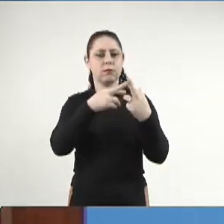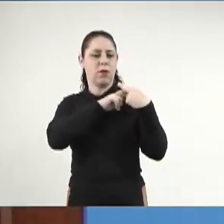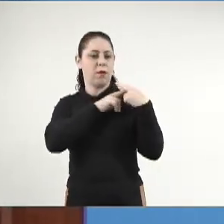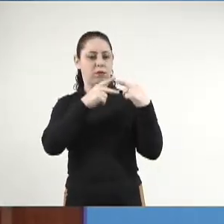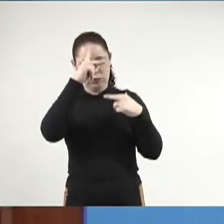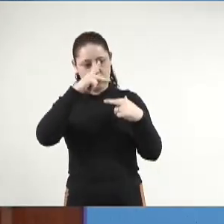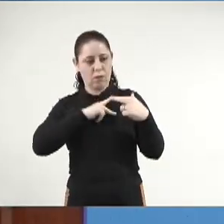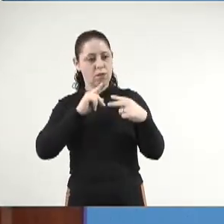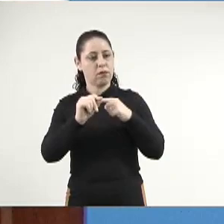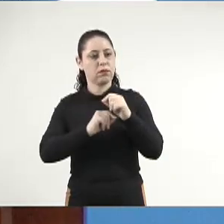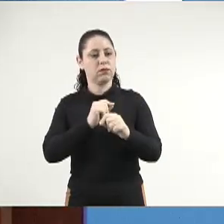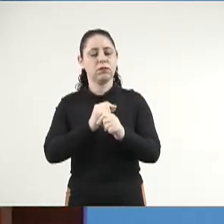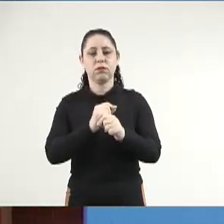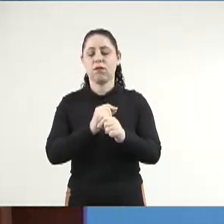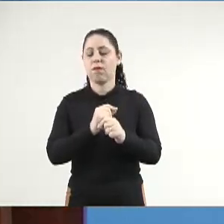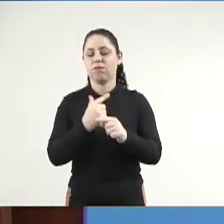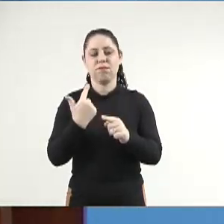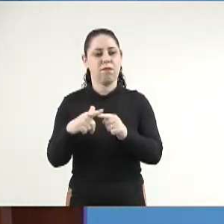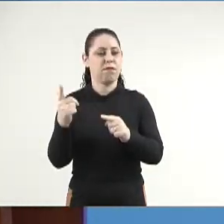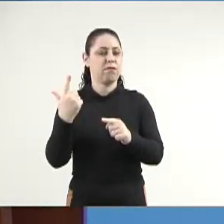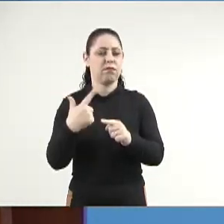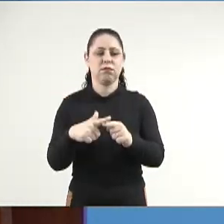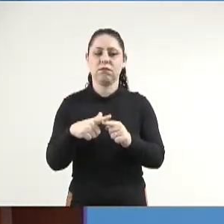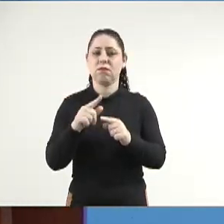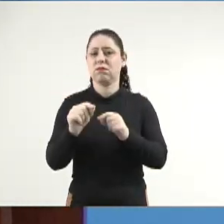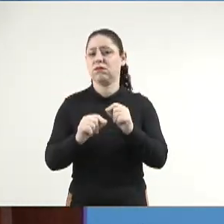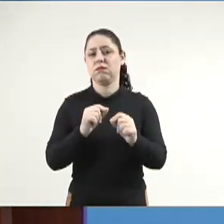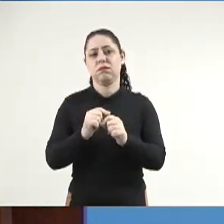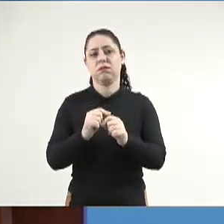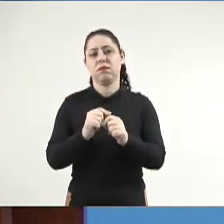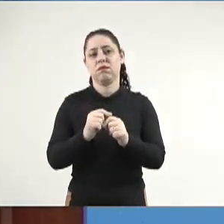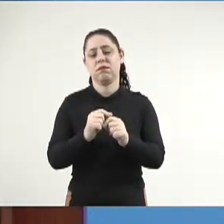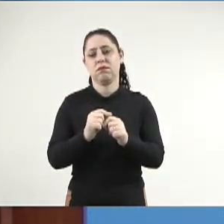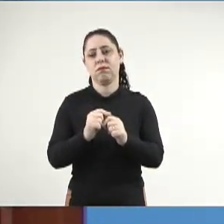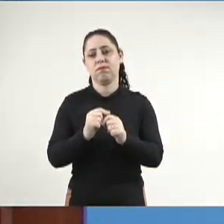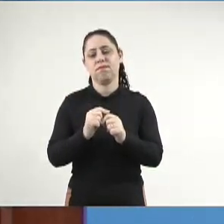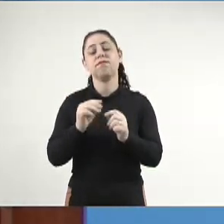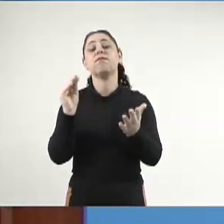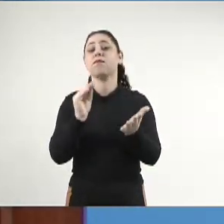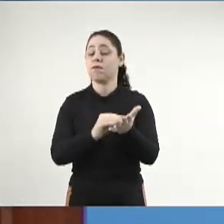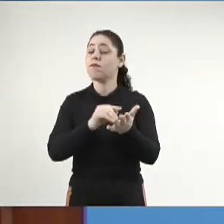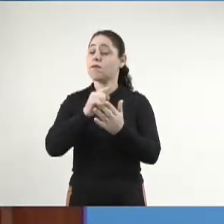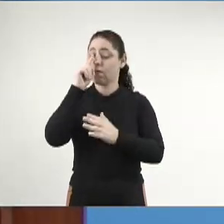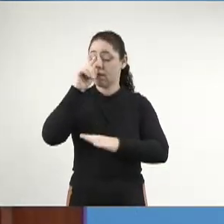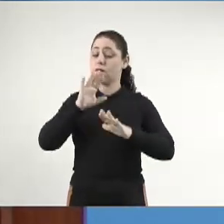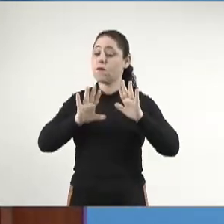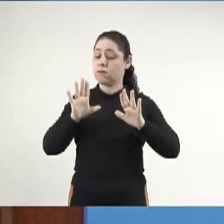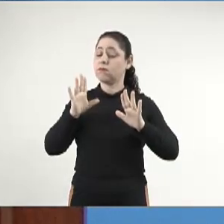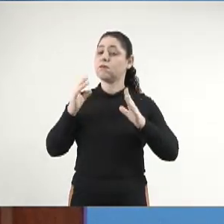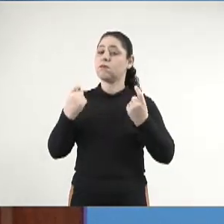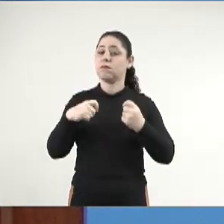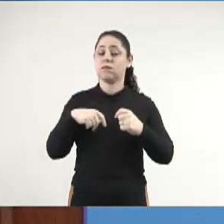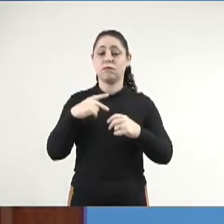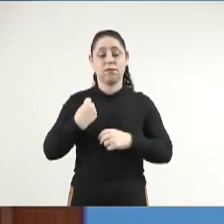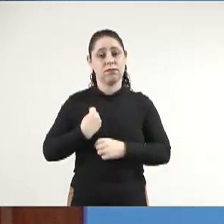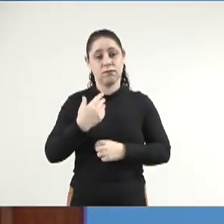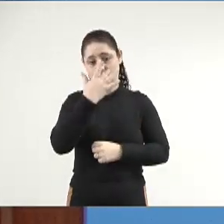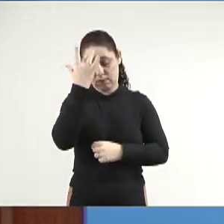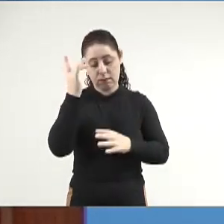situação absolutamente que está levando muita insegurança à vida das pessoas. Então,